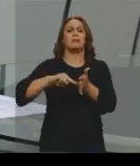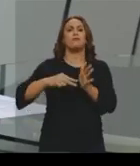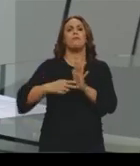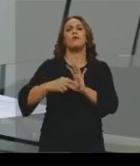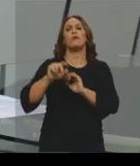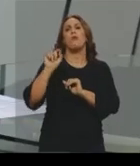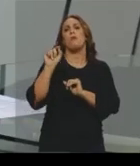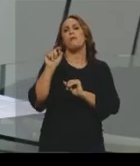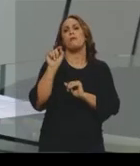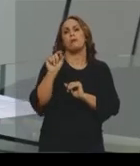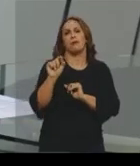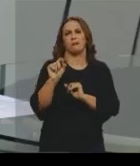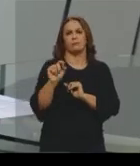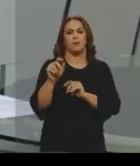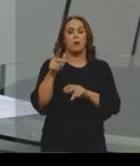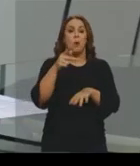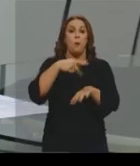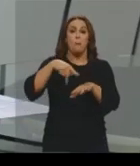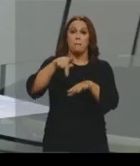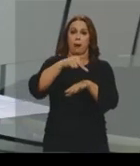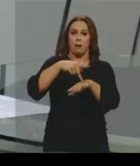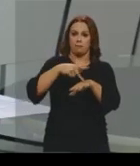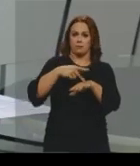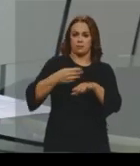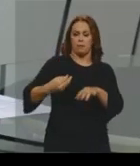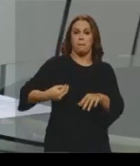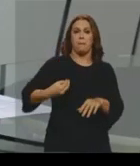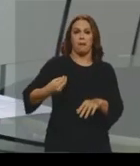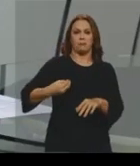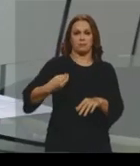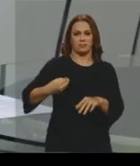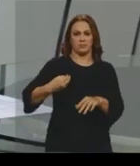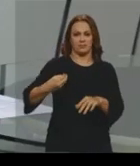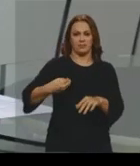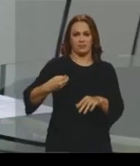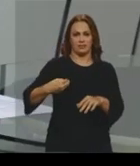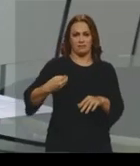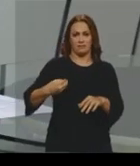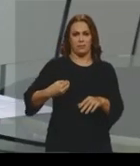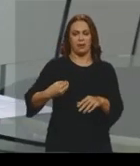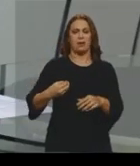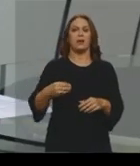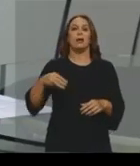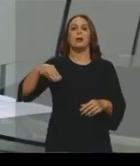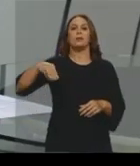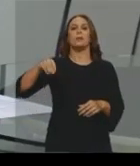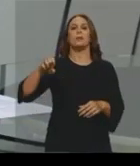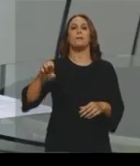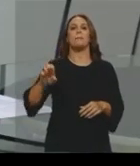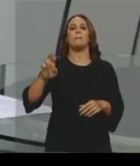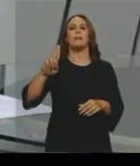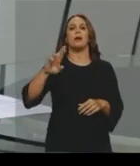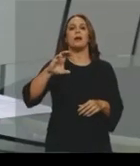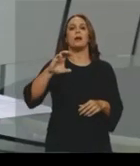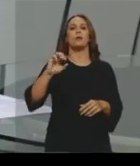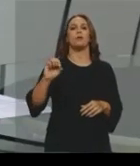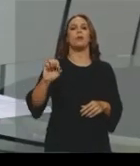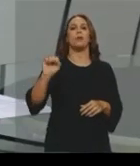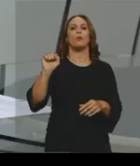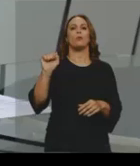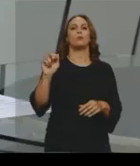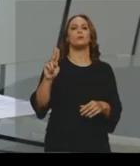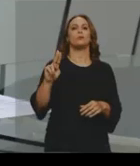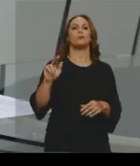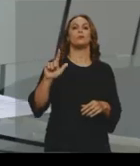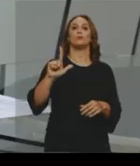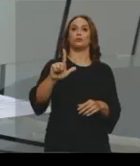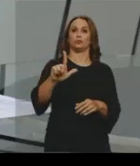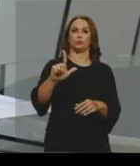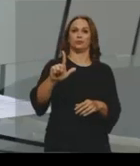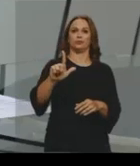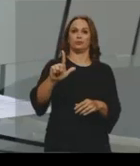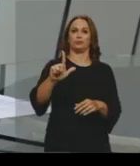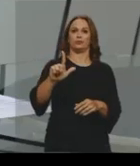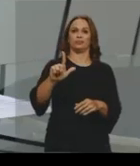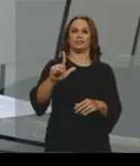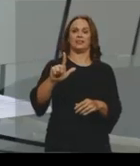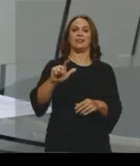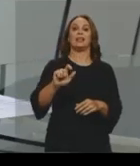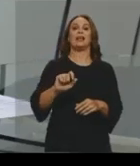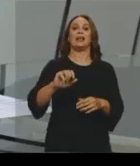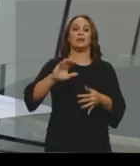se comprometem a manter a democracia vigente, ativa em cada